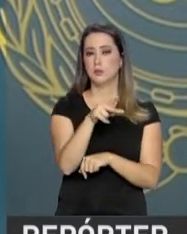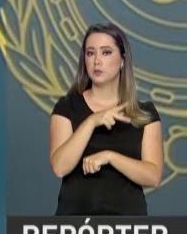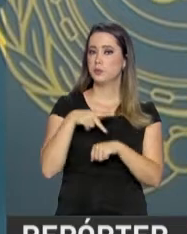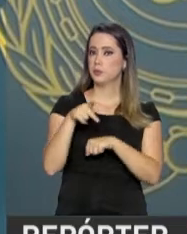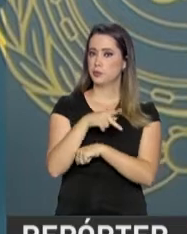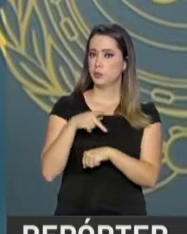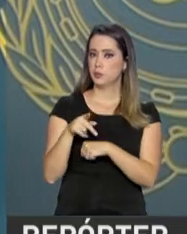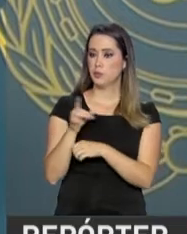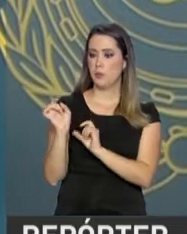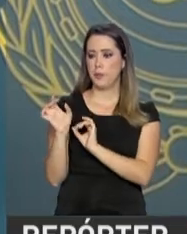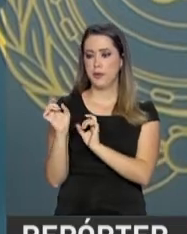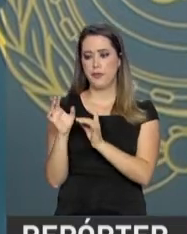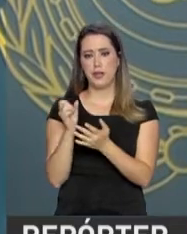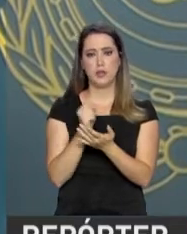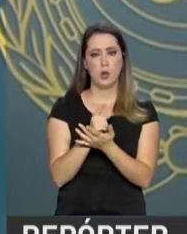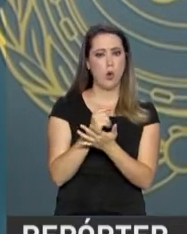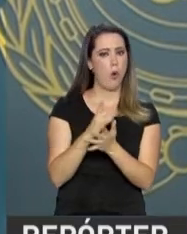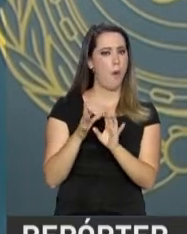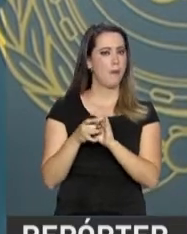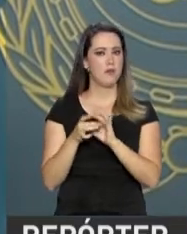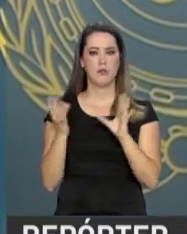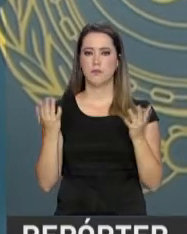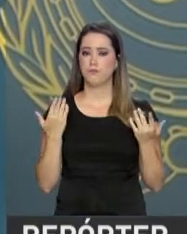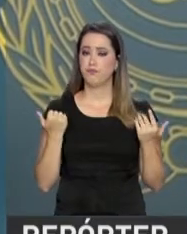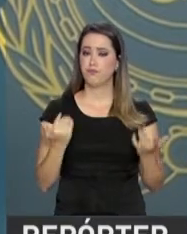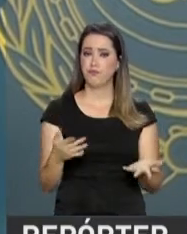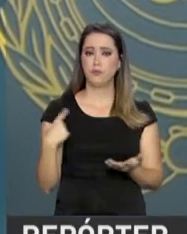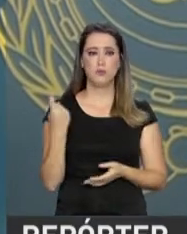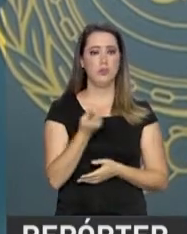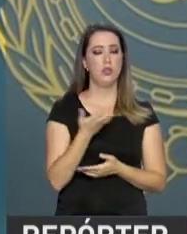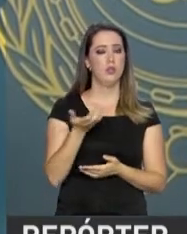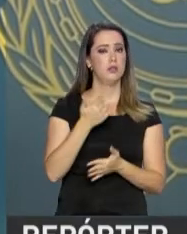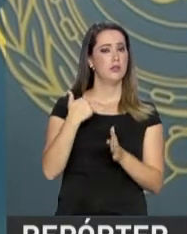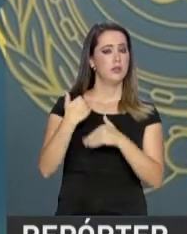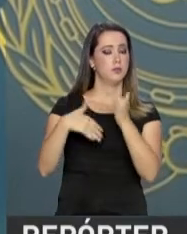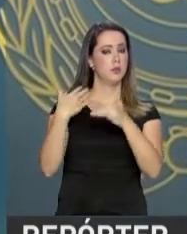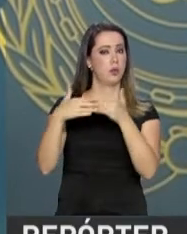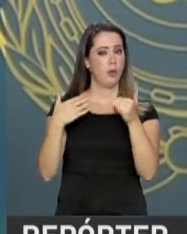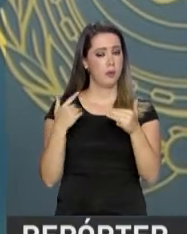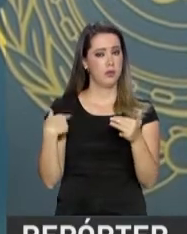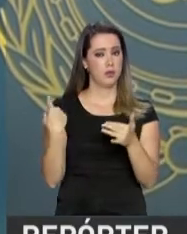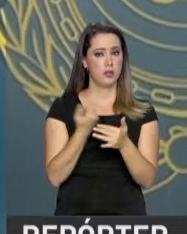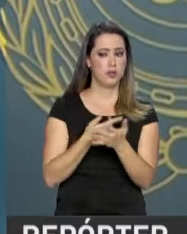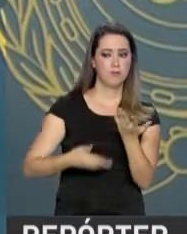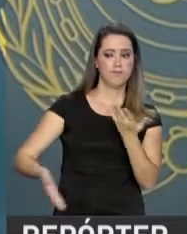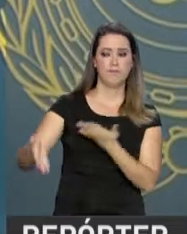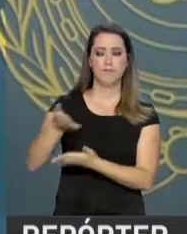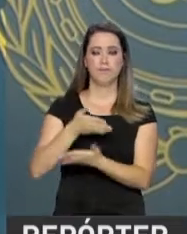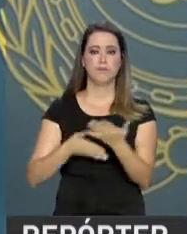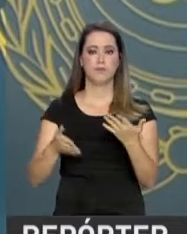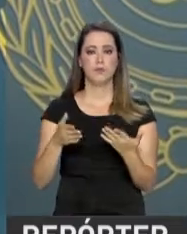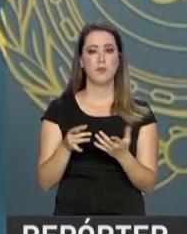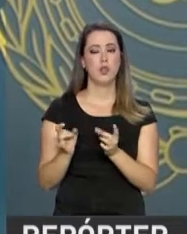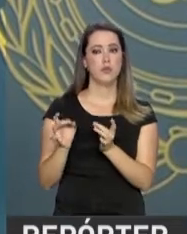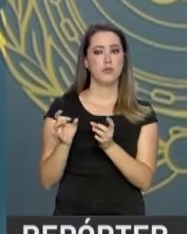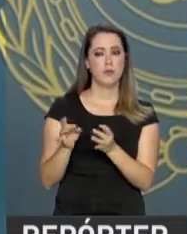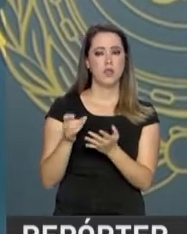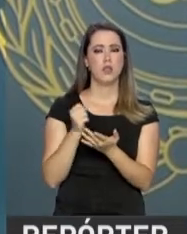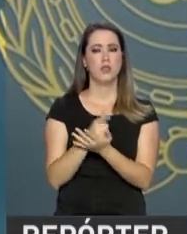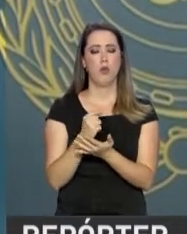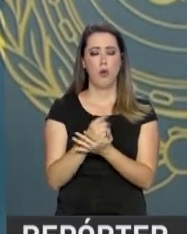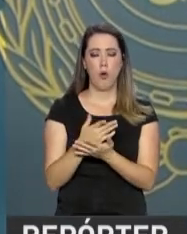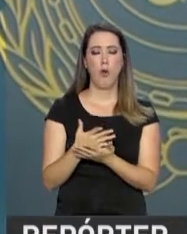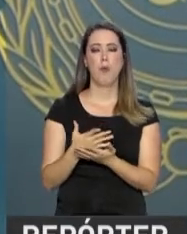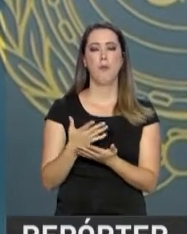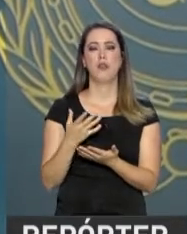livre-comércio e queremos ampliar portanto e diversificar nosso intercâmbio comercial queremos alavancar